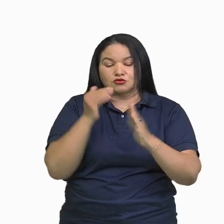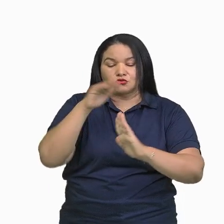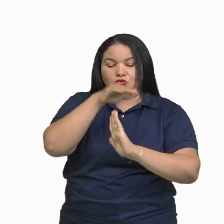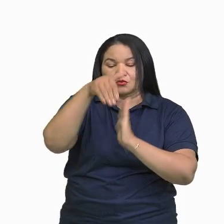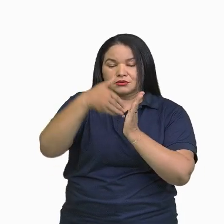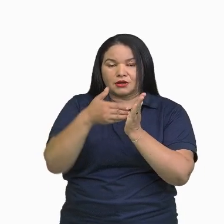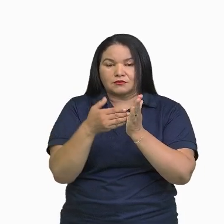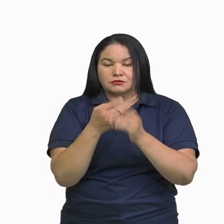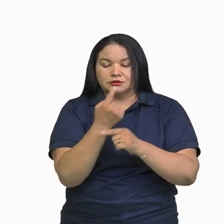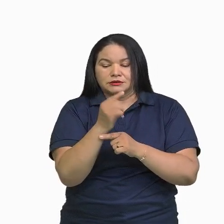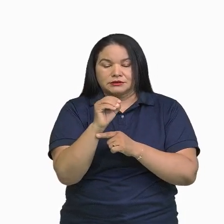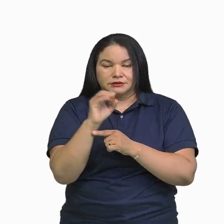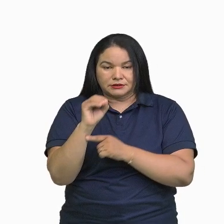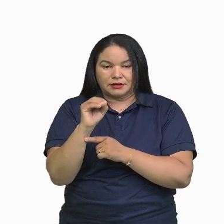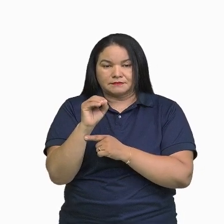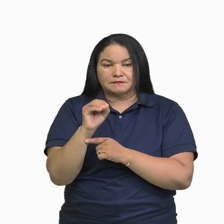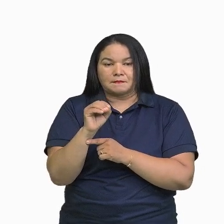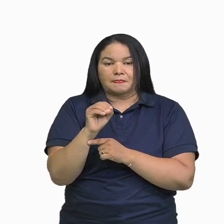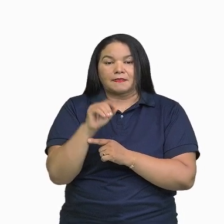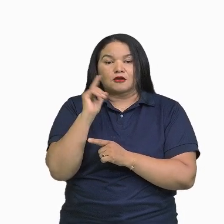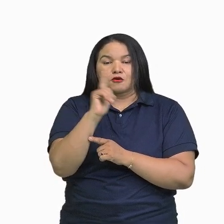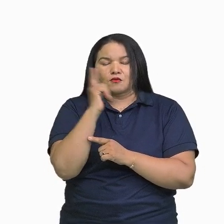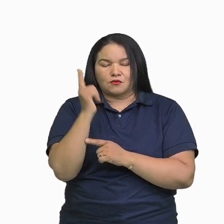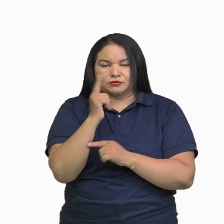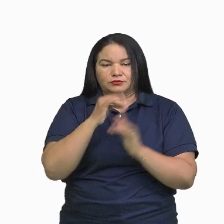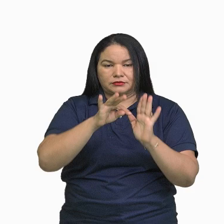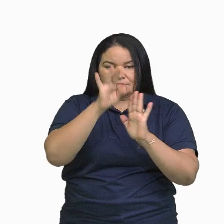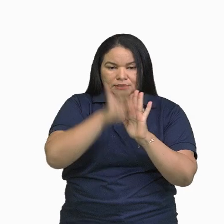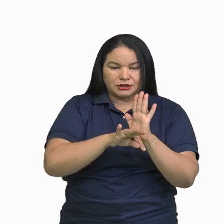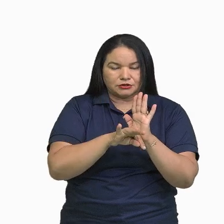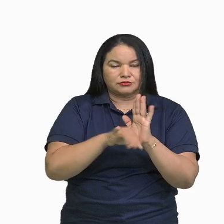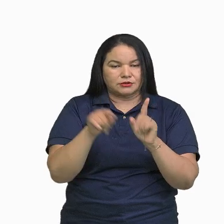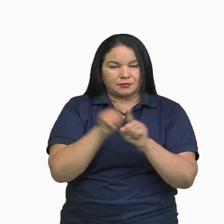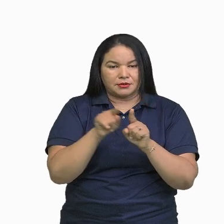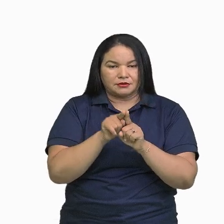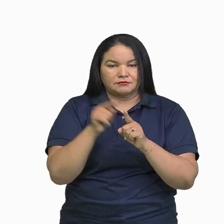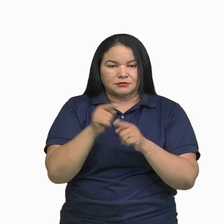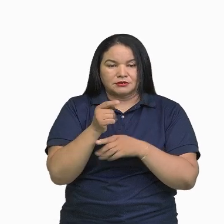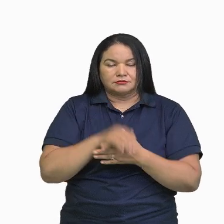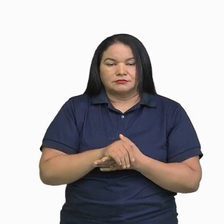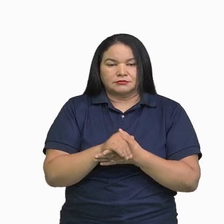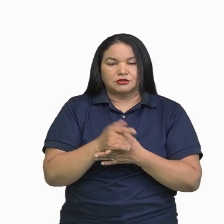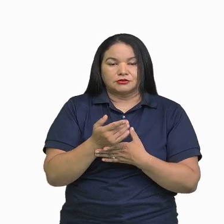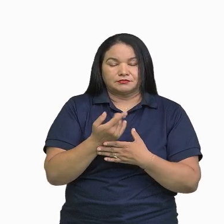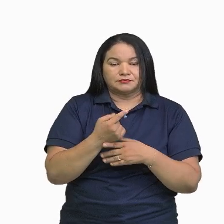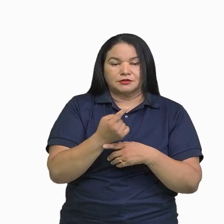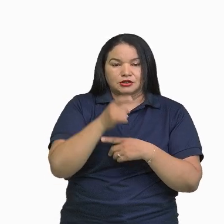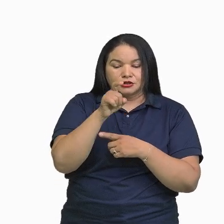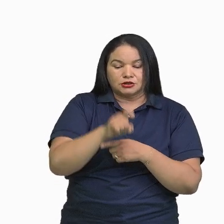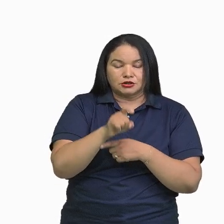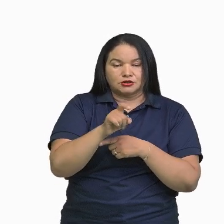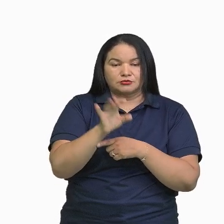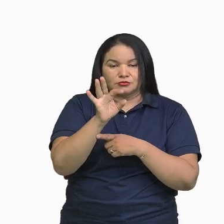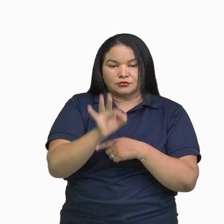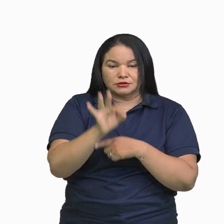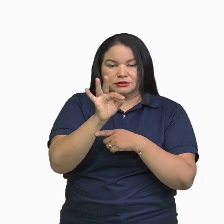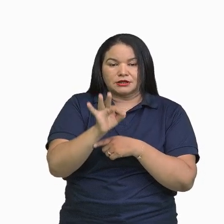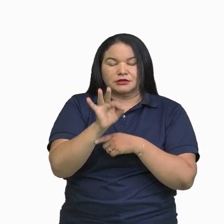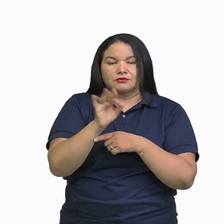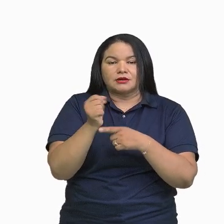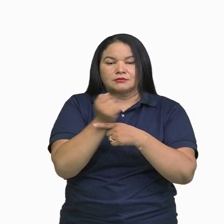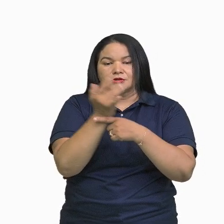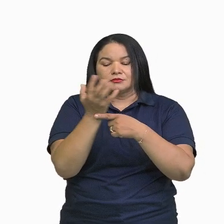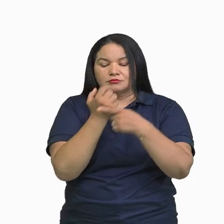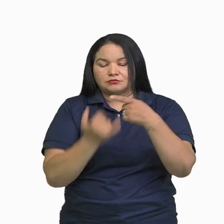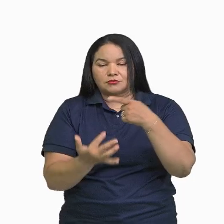100. Aí, nesse outro texto, voltando para que você entenda, a expressão X% é chamada de taxa percentual. A taxa